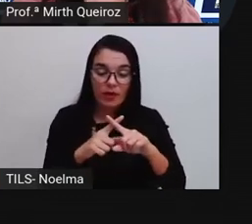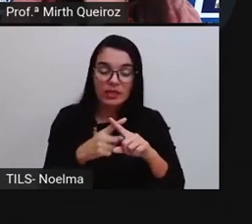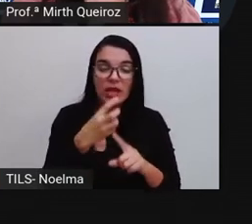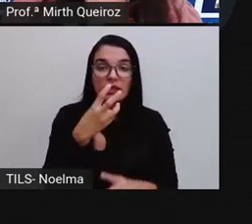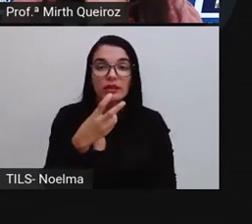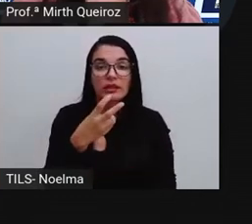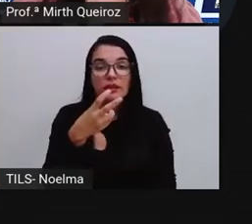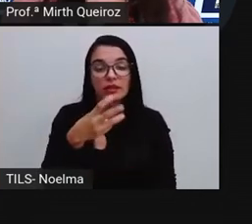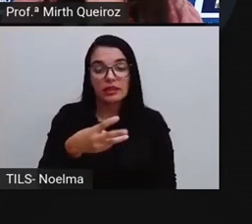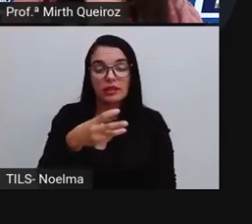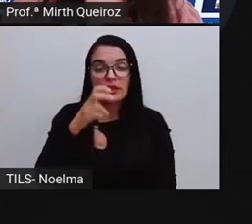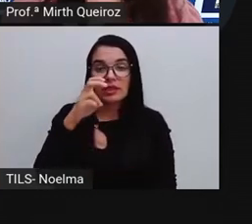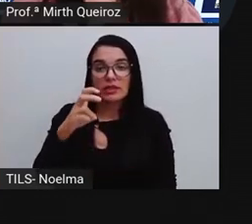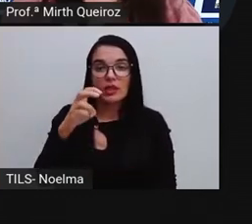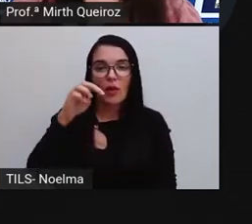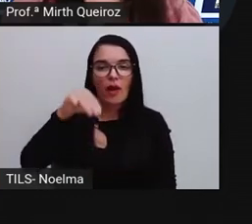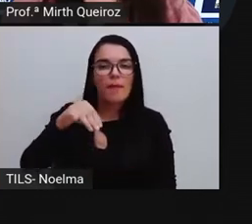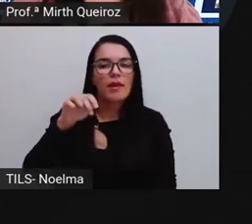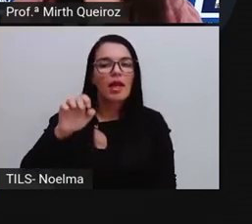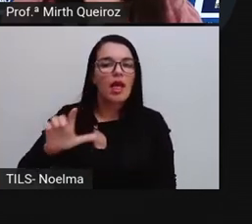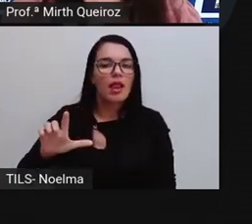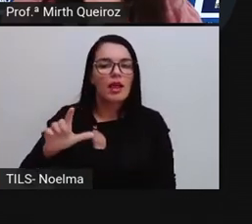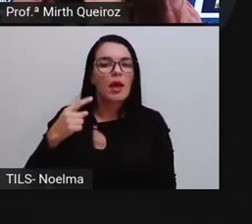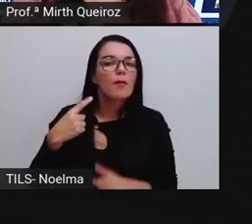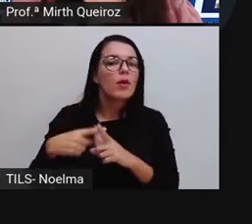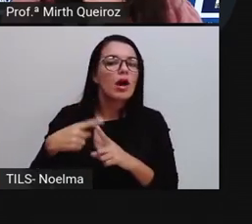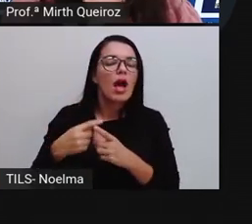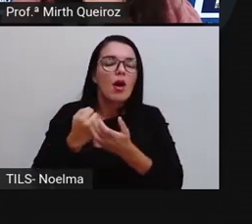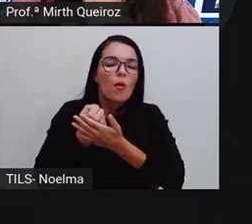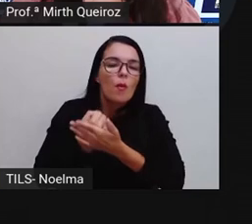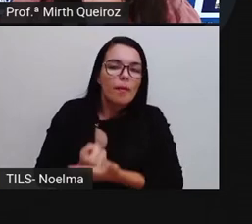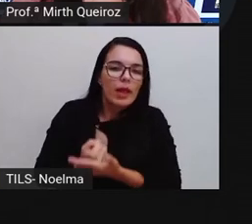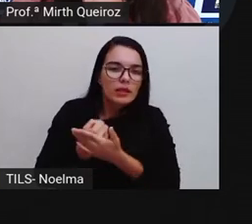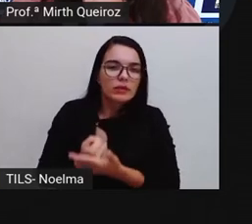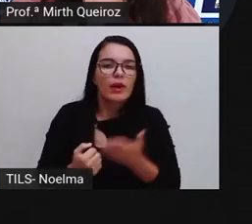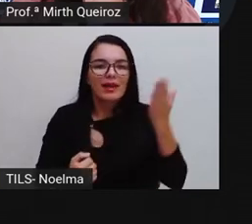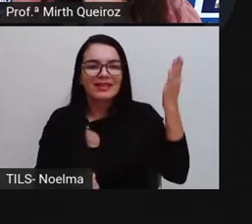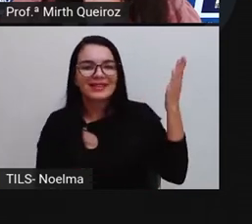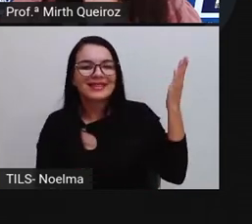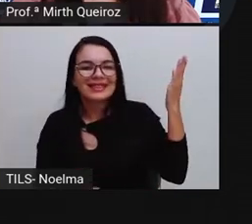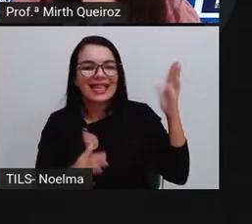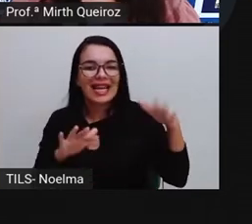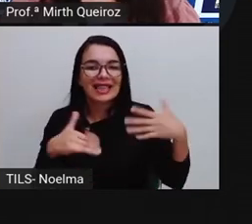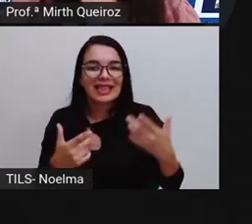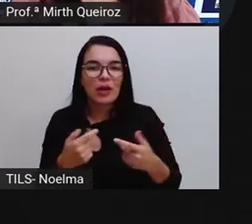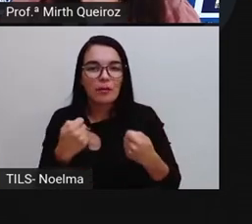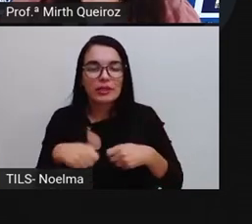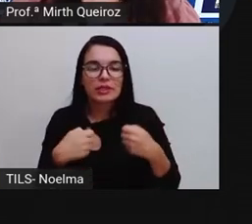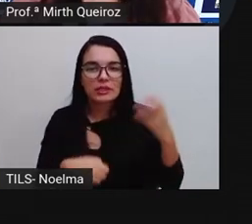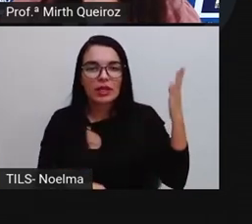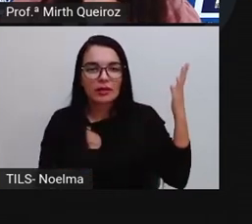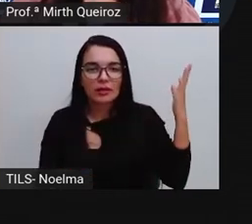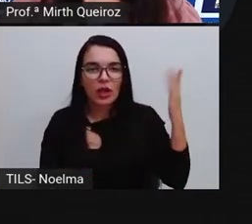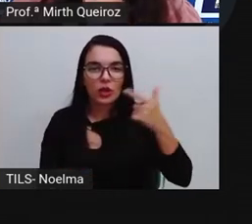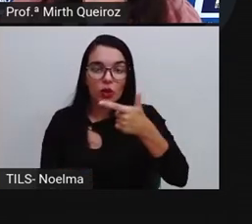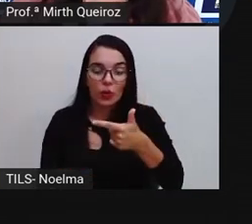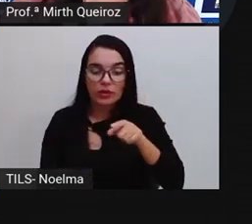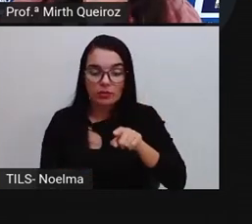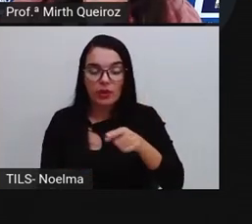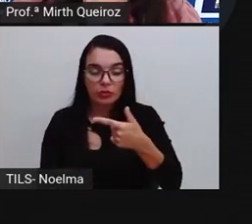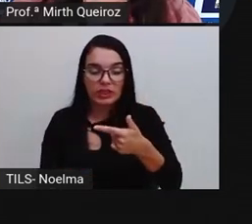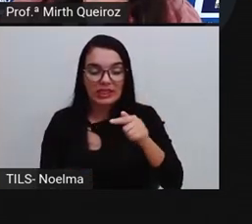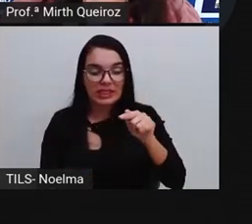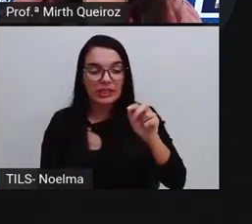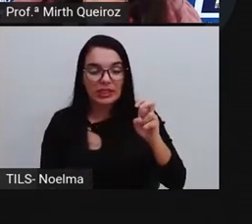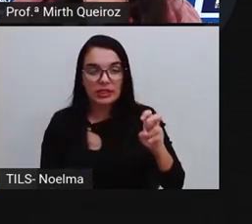35 ml, que é por quilo, né? A gente precisaria tomar 2.275 ml